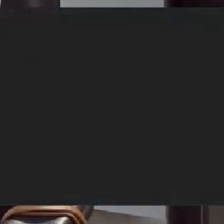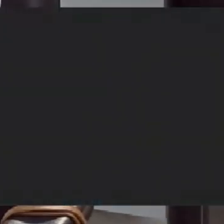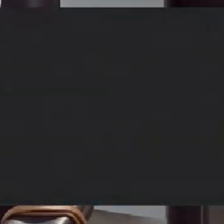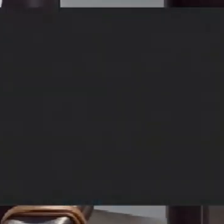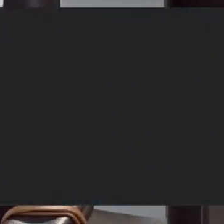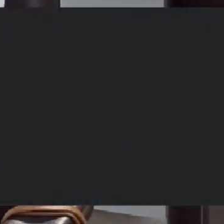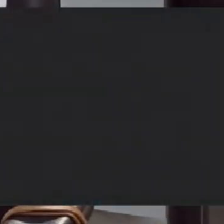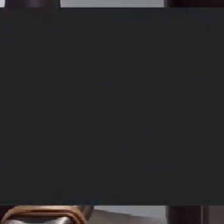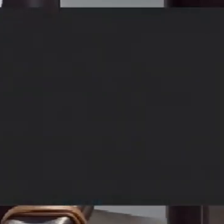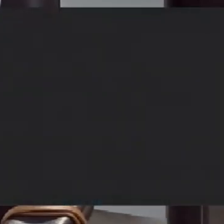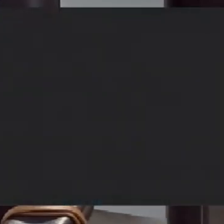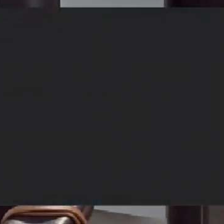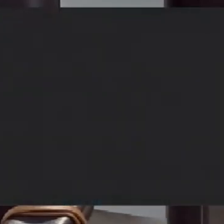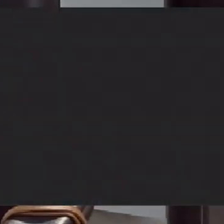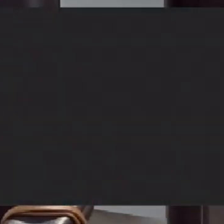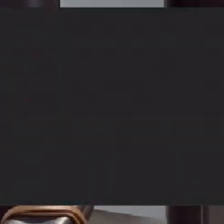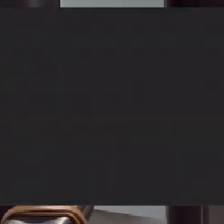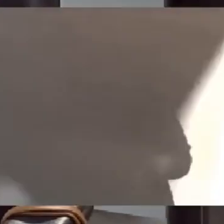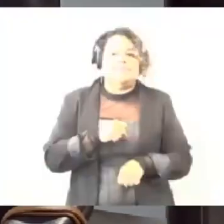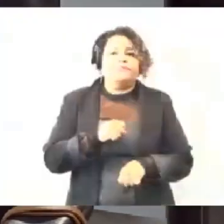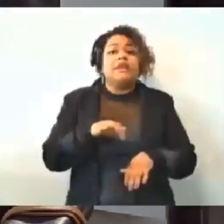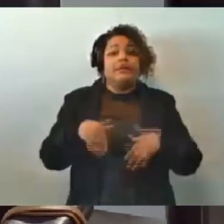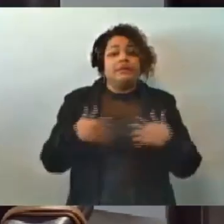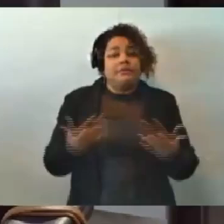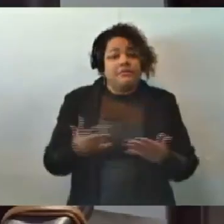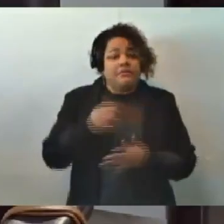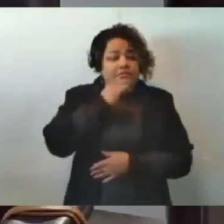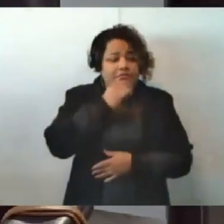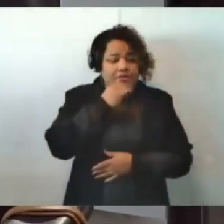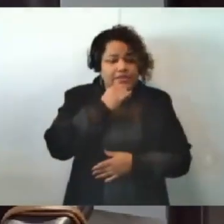por exemplo, que a prefeitura poderia ter